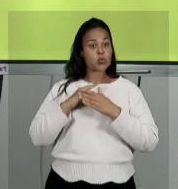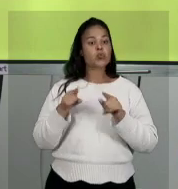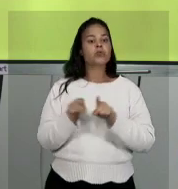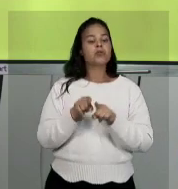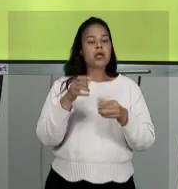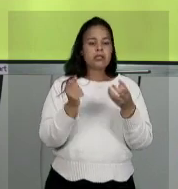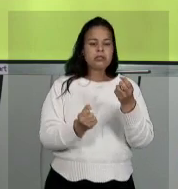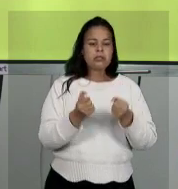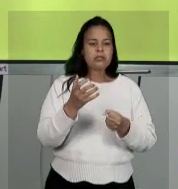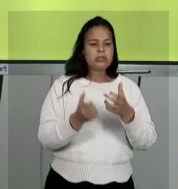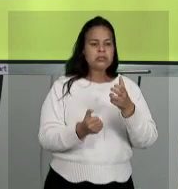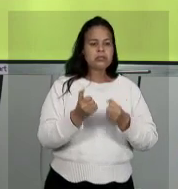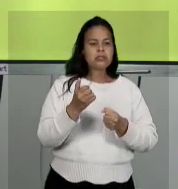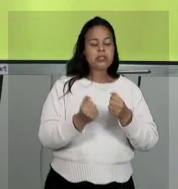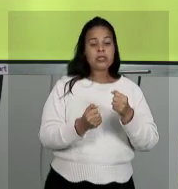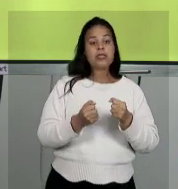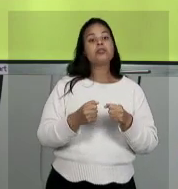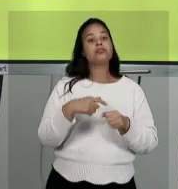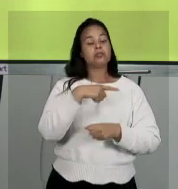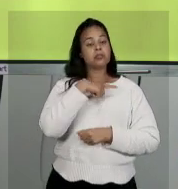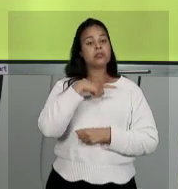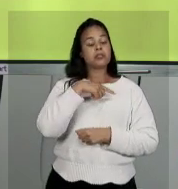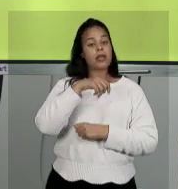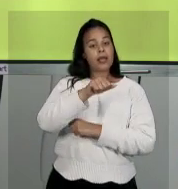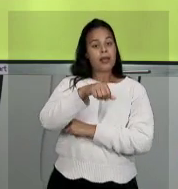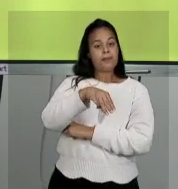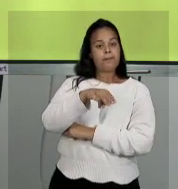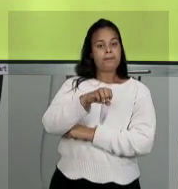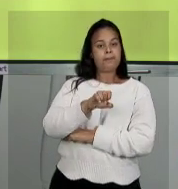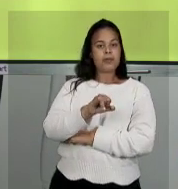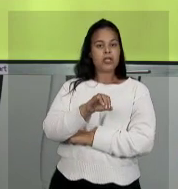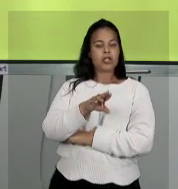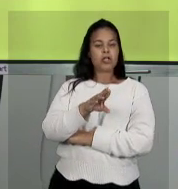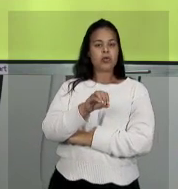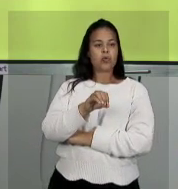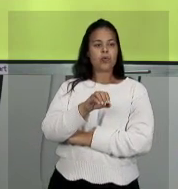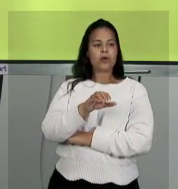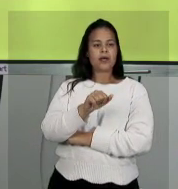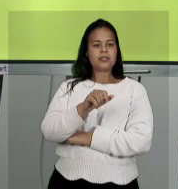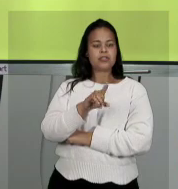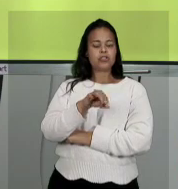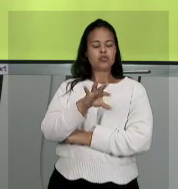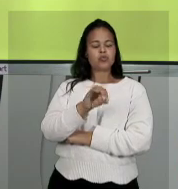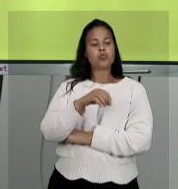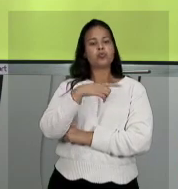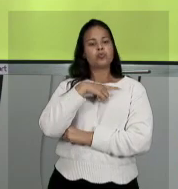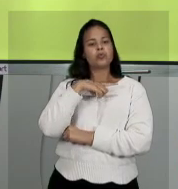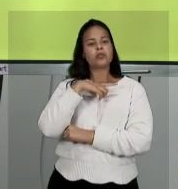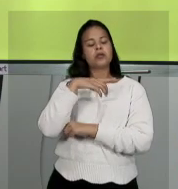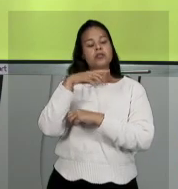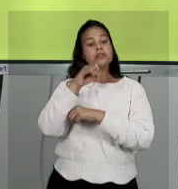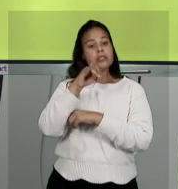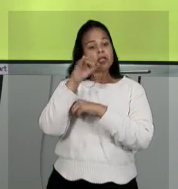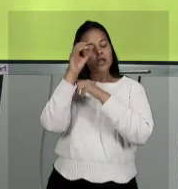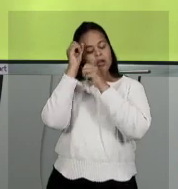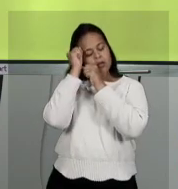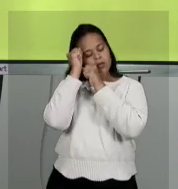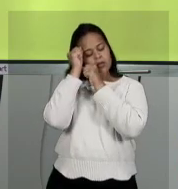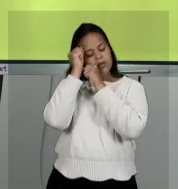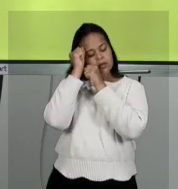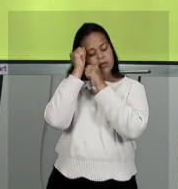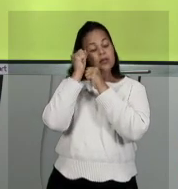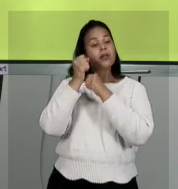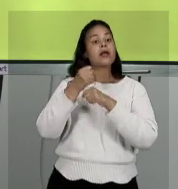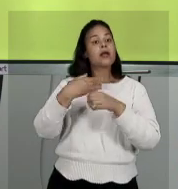leite em insônia, porque o leite possui o aminoácido triptofano, que é um indutor do sono em caso de insônias leves e